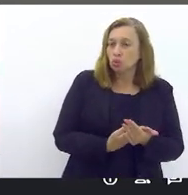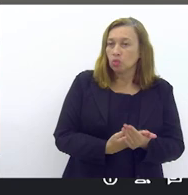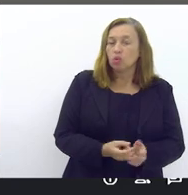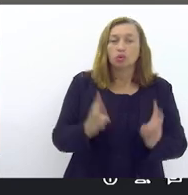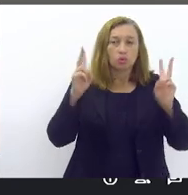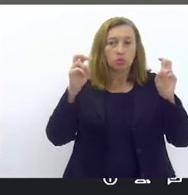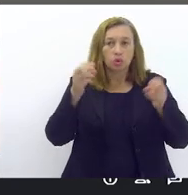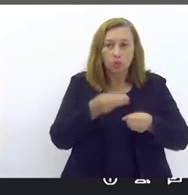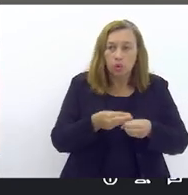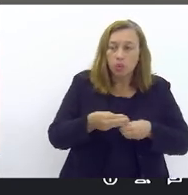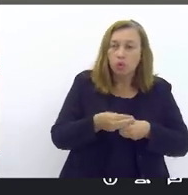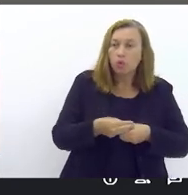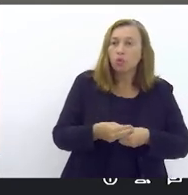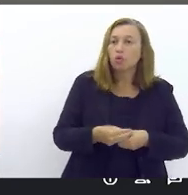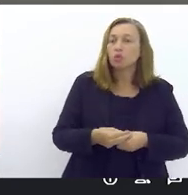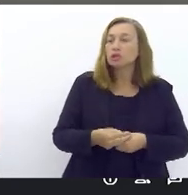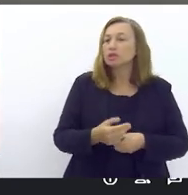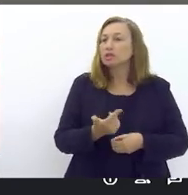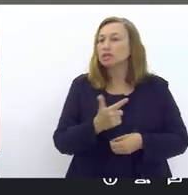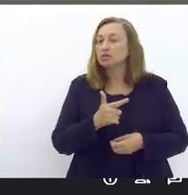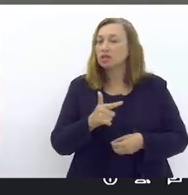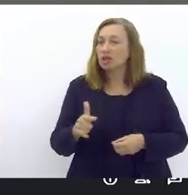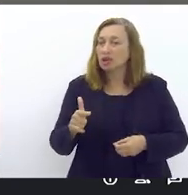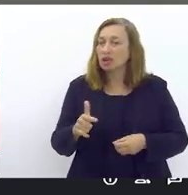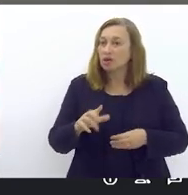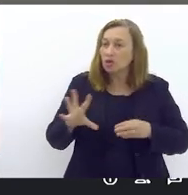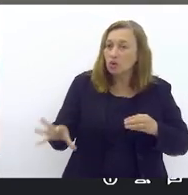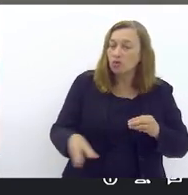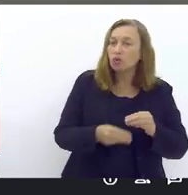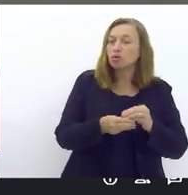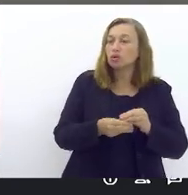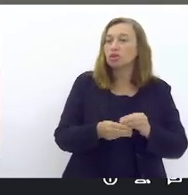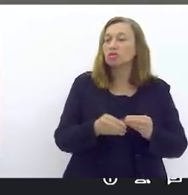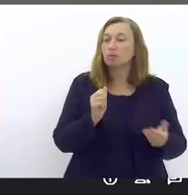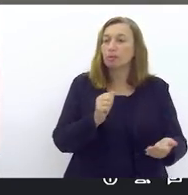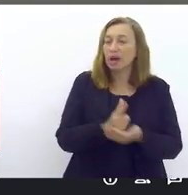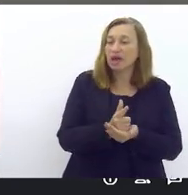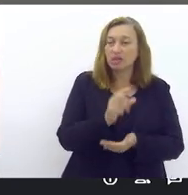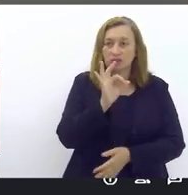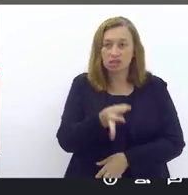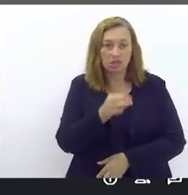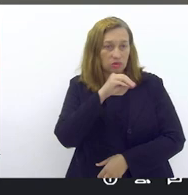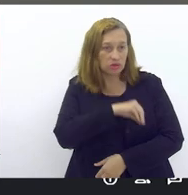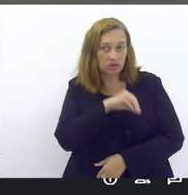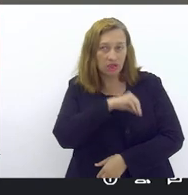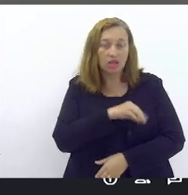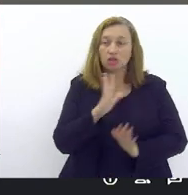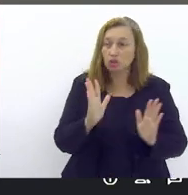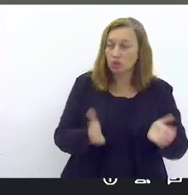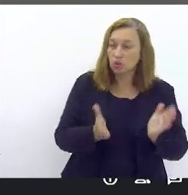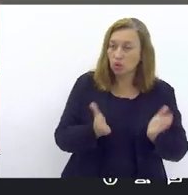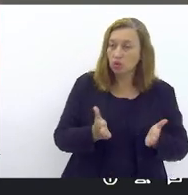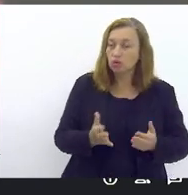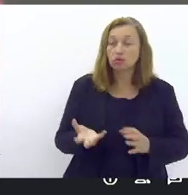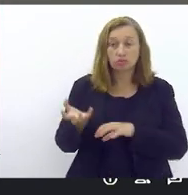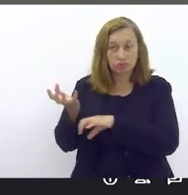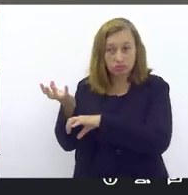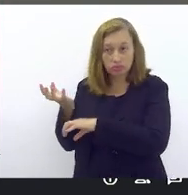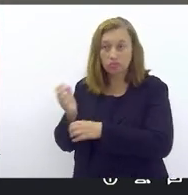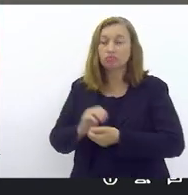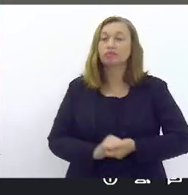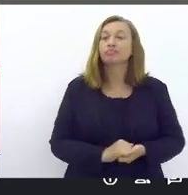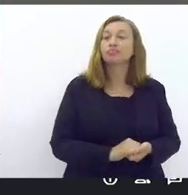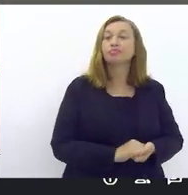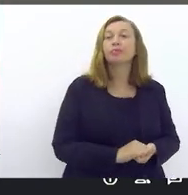os municípios que ainda não estão, estados que ainda não estão pagando piso, e hoje tramita, né, no Congresso Nacional,